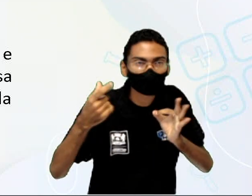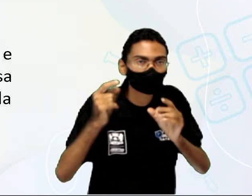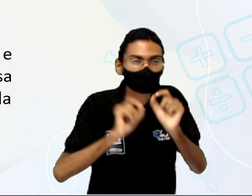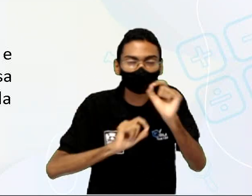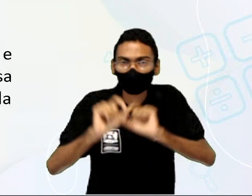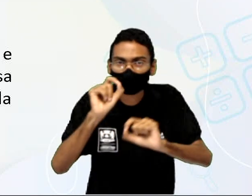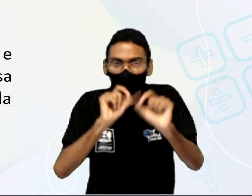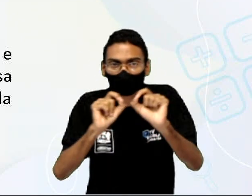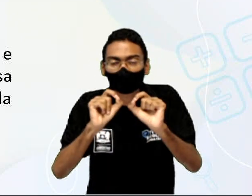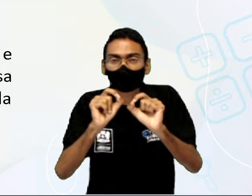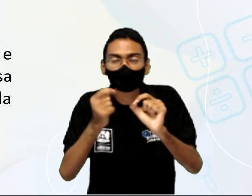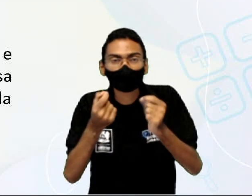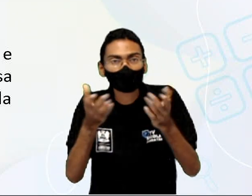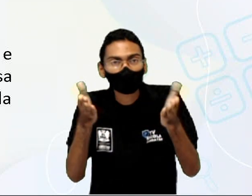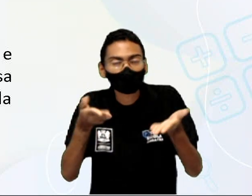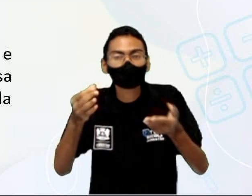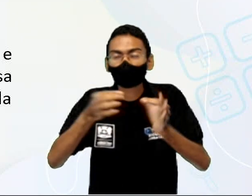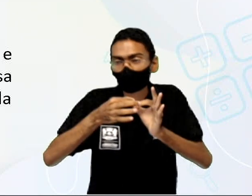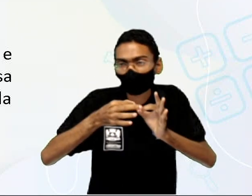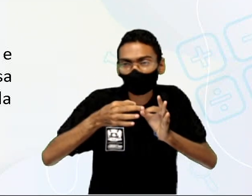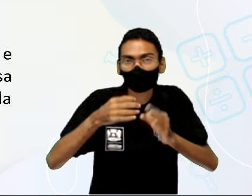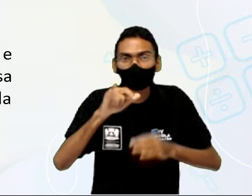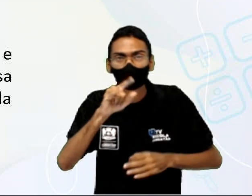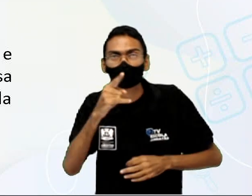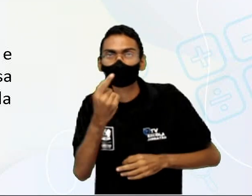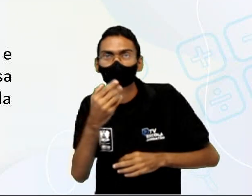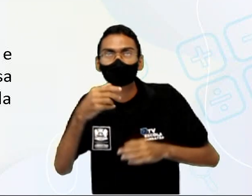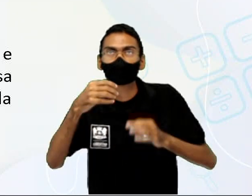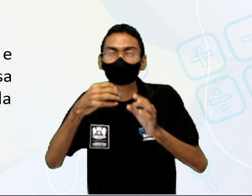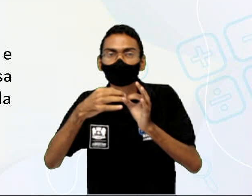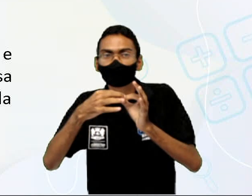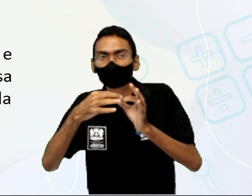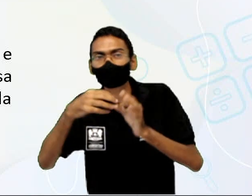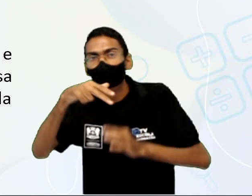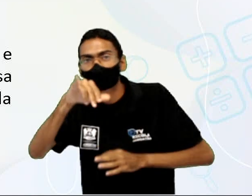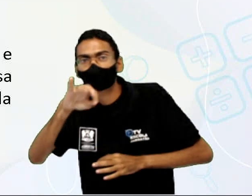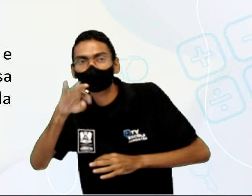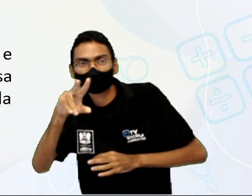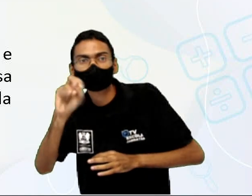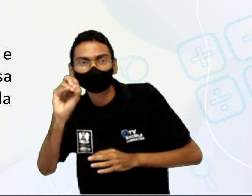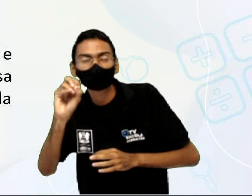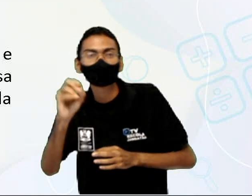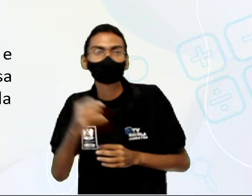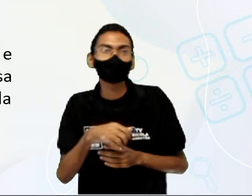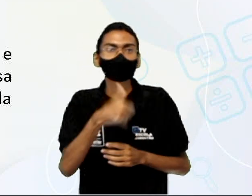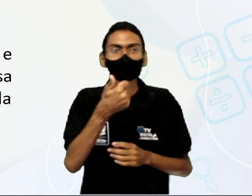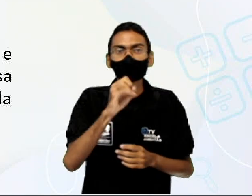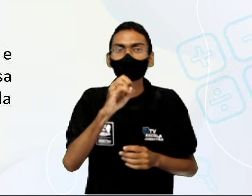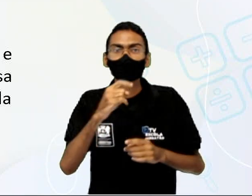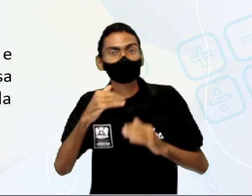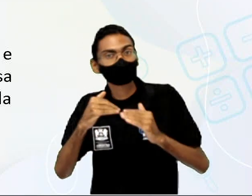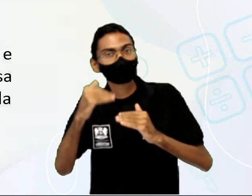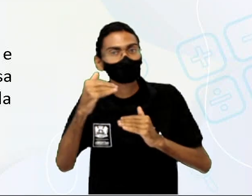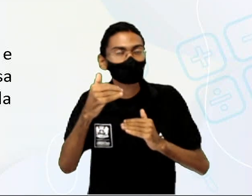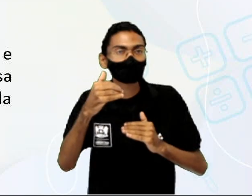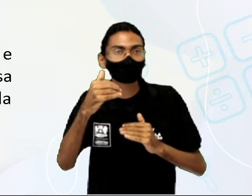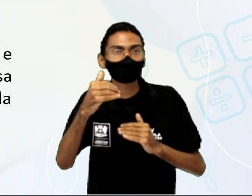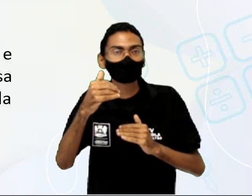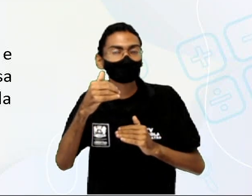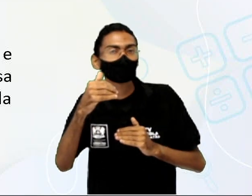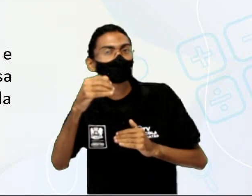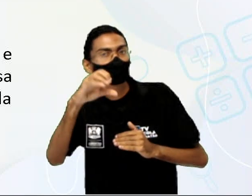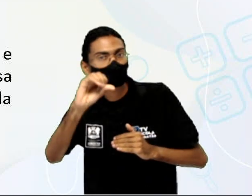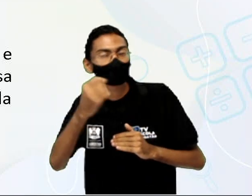metro, ou seja, 10 elevado a menos 9, cujo símbolo é nm. Então, é como se a gente pegasse